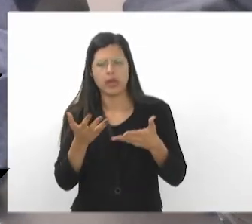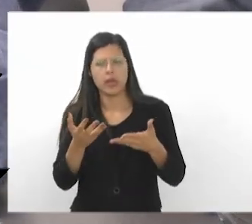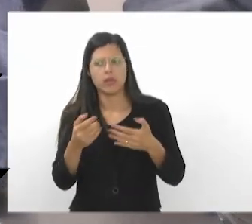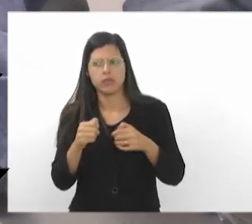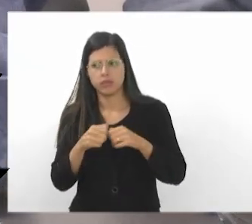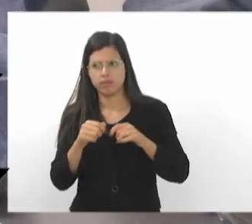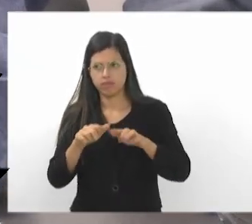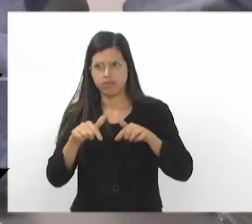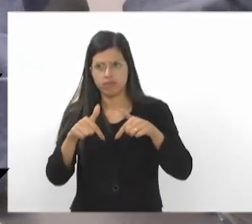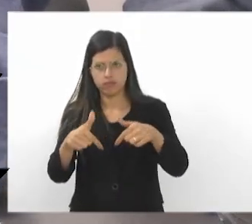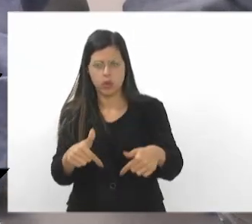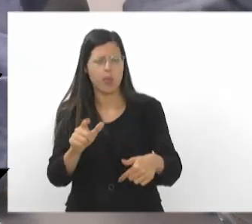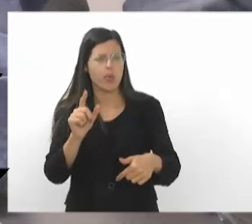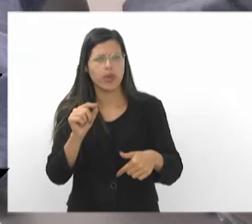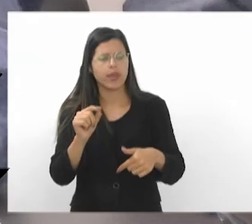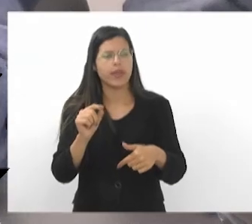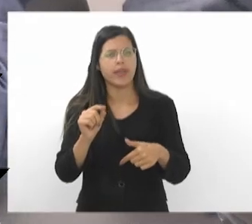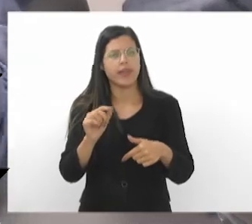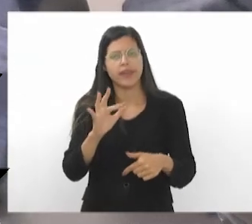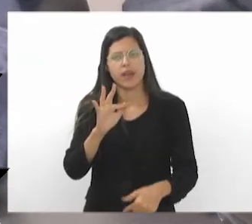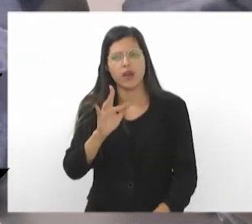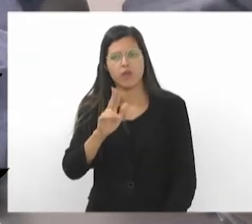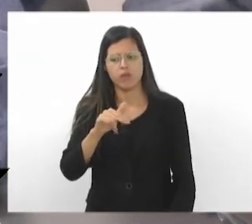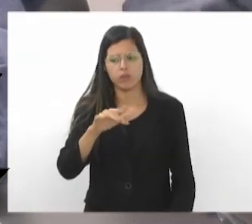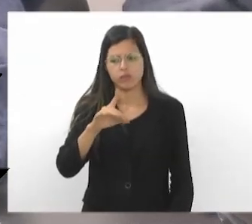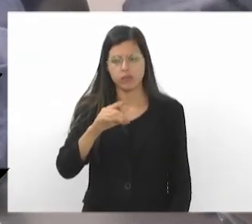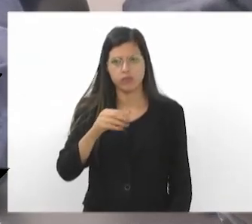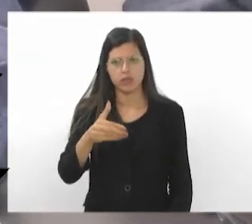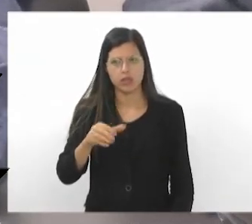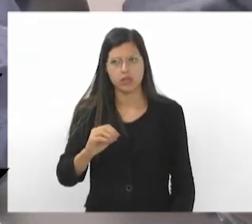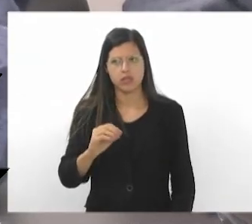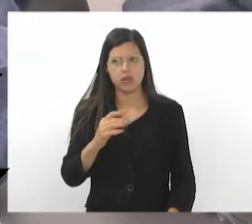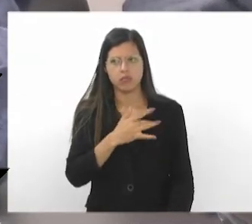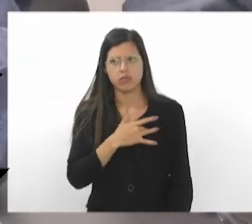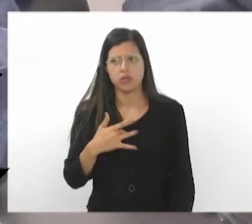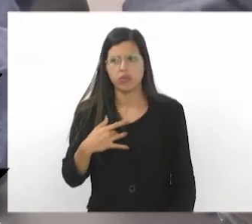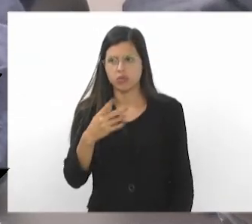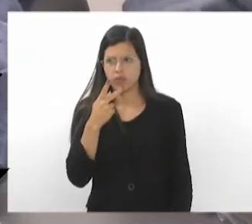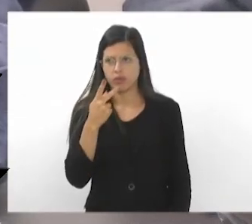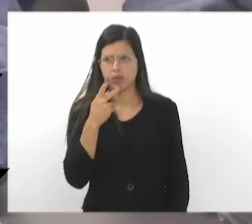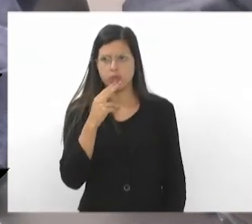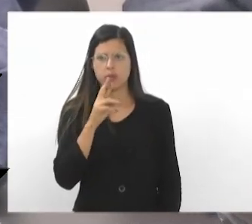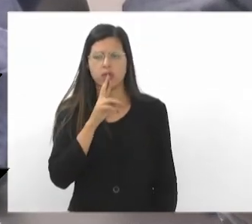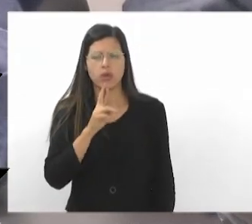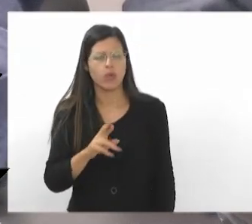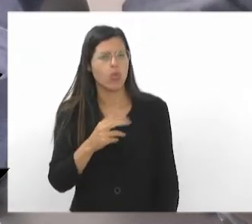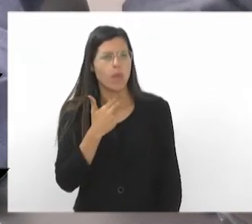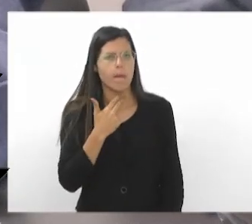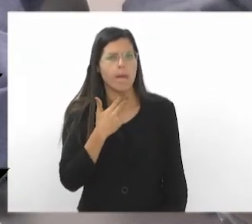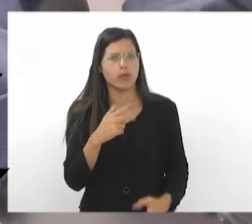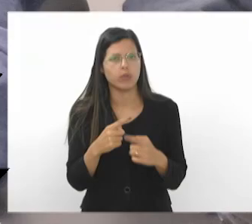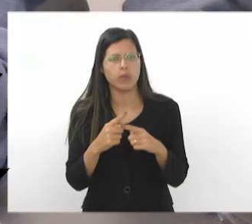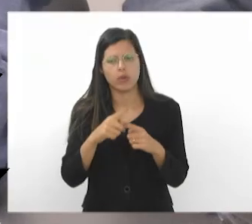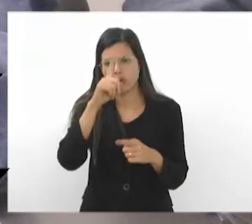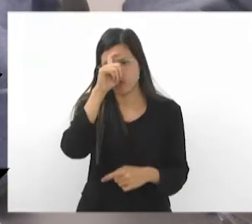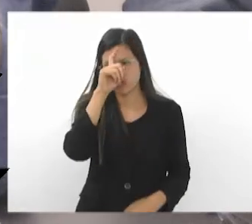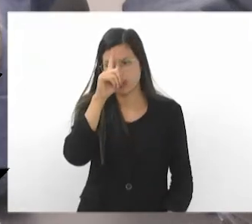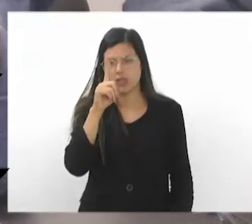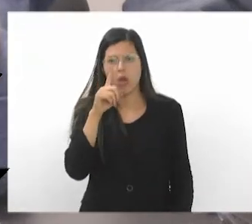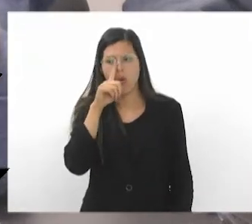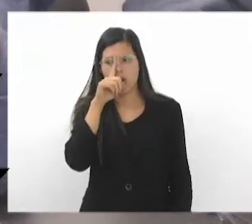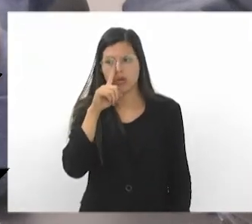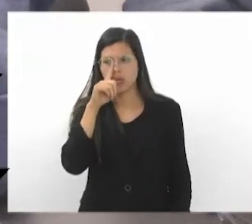que disse a Fundação de Saúde? Não pode porque é um hospital de risco. O que quer dizer exatamente isso? A lei